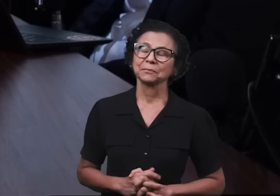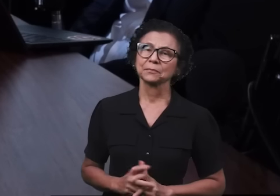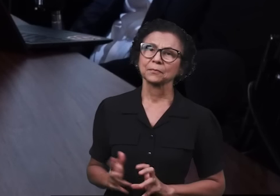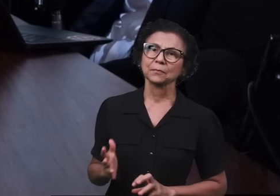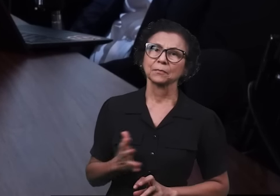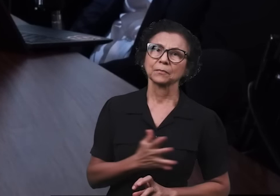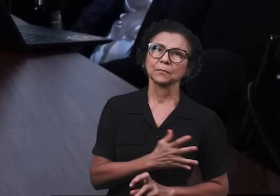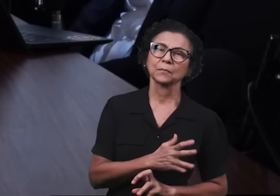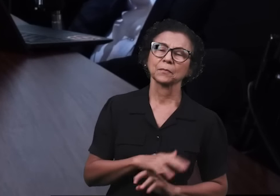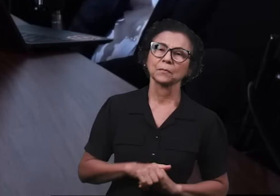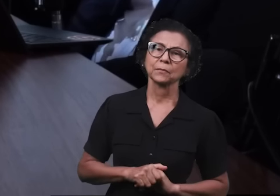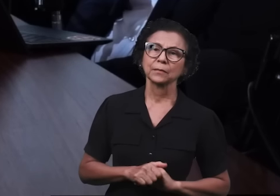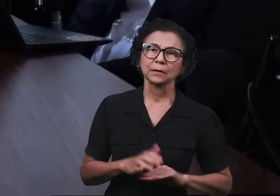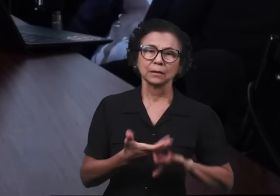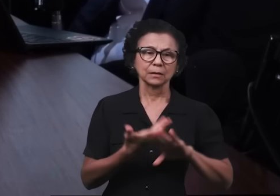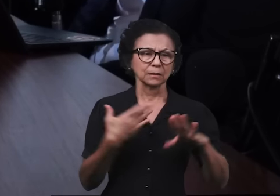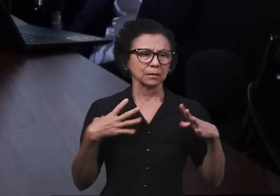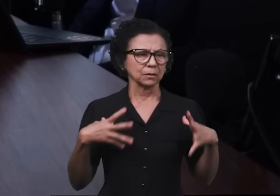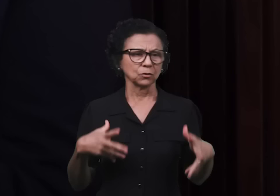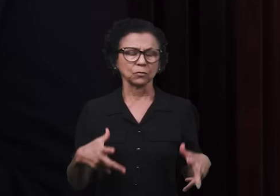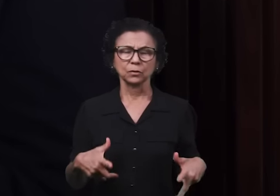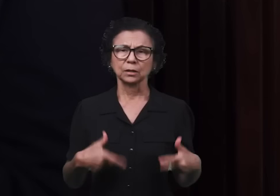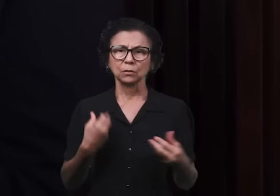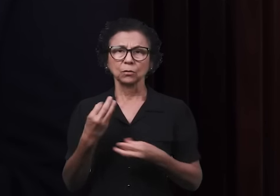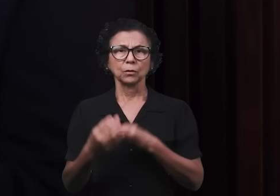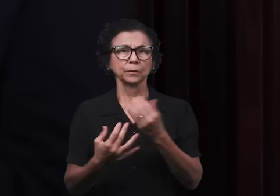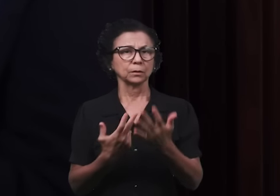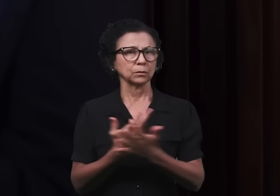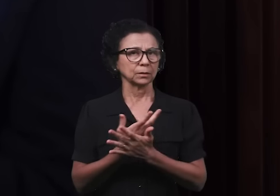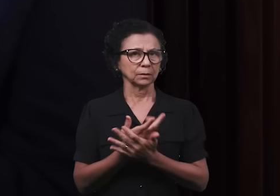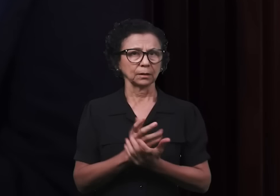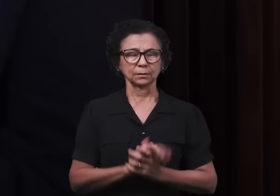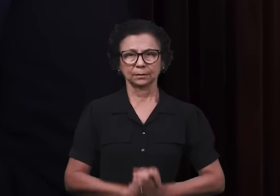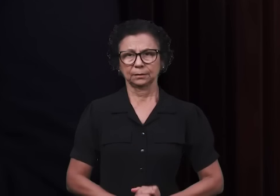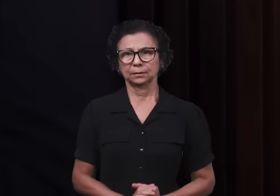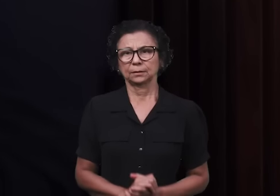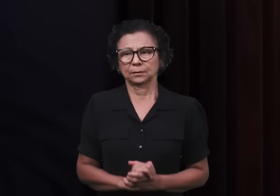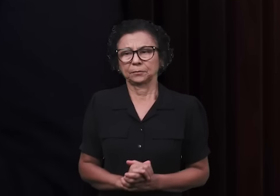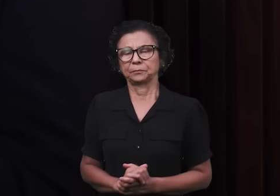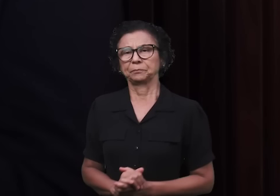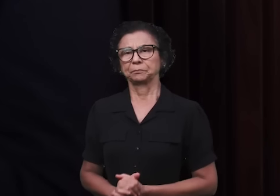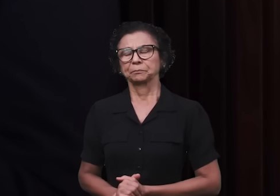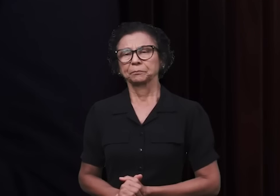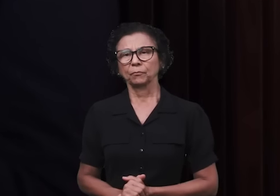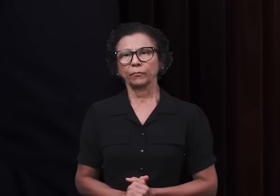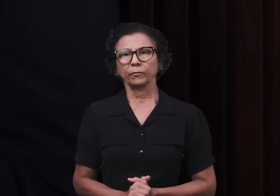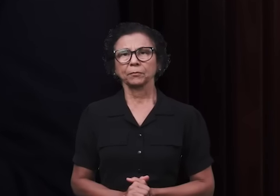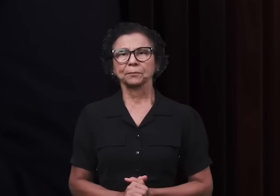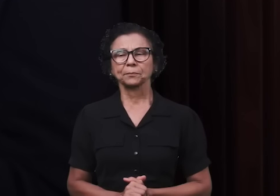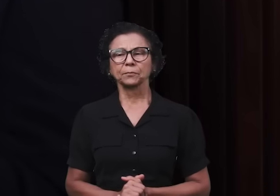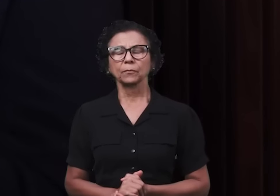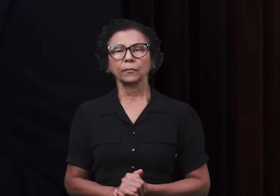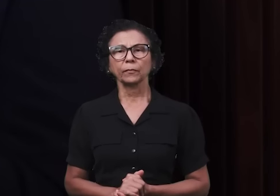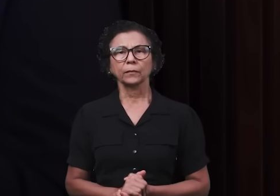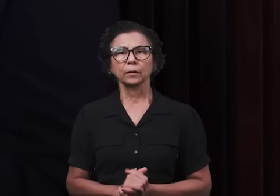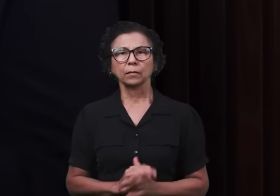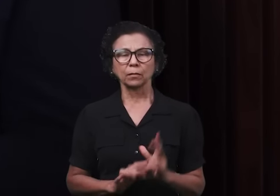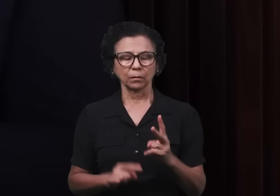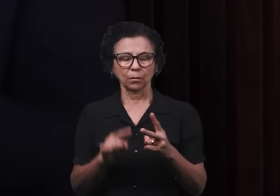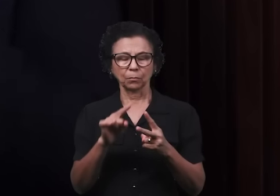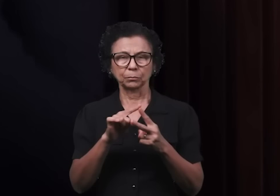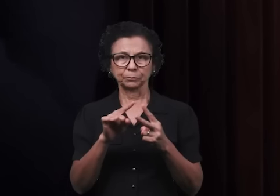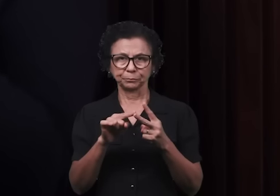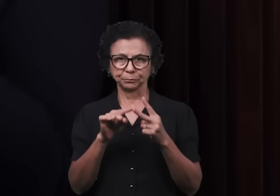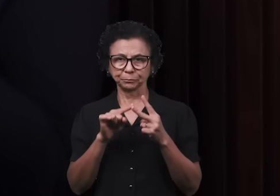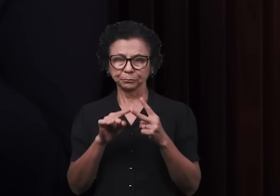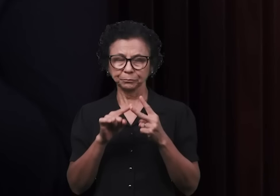que acontece essa santificação, né, na vida do crente hoje? Como que nós observamos que a santificação ela acontece na vida do crente? Nós